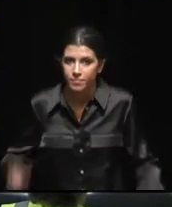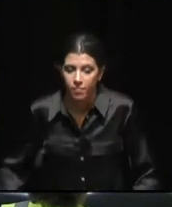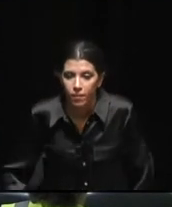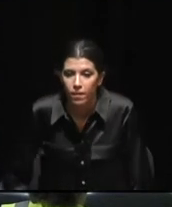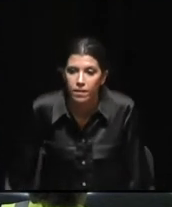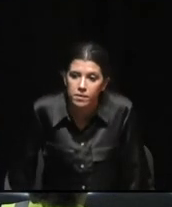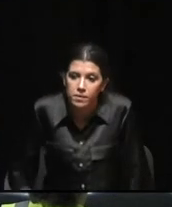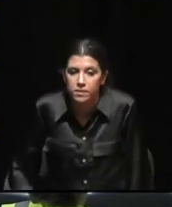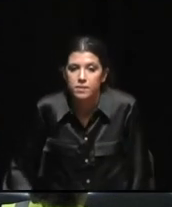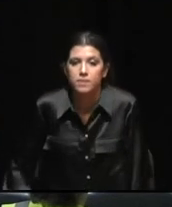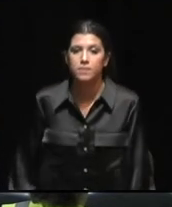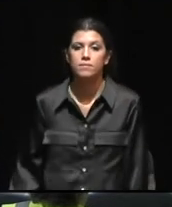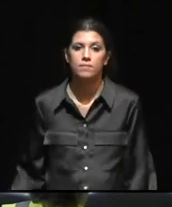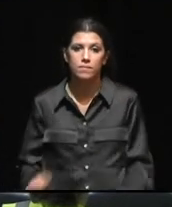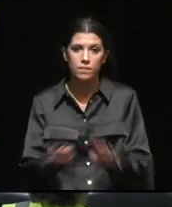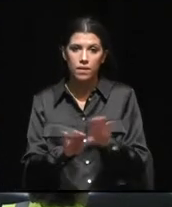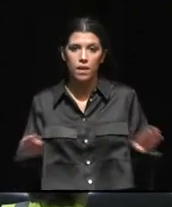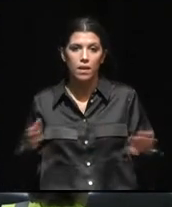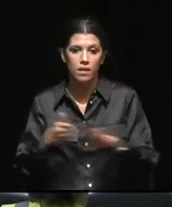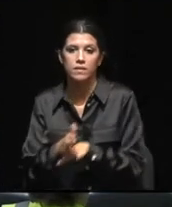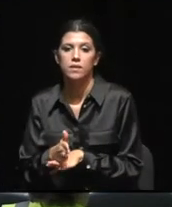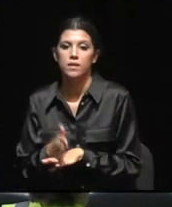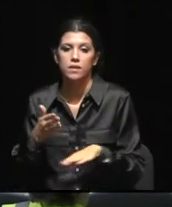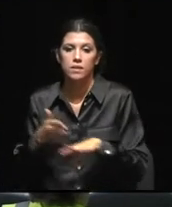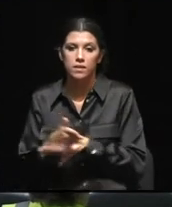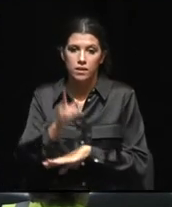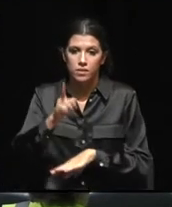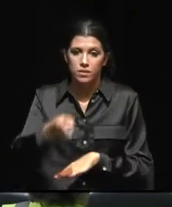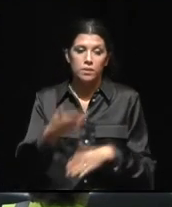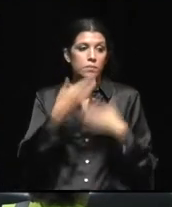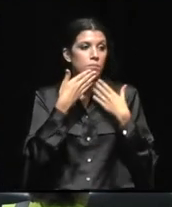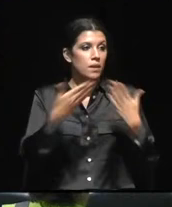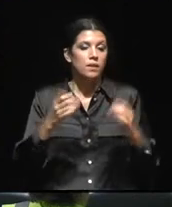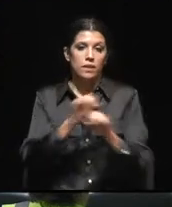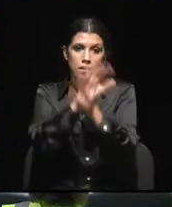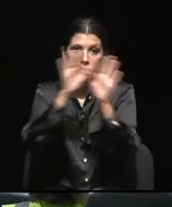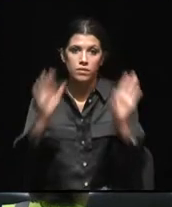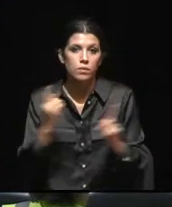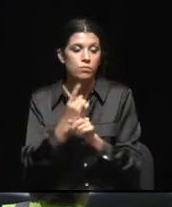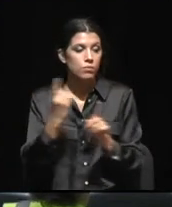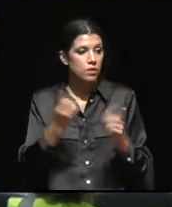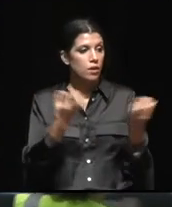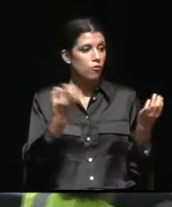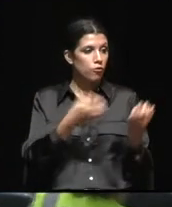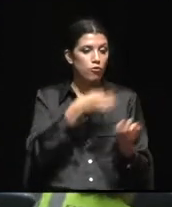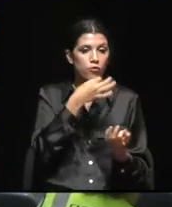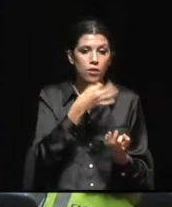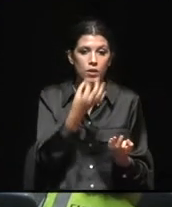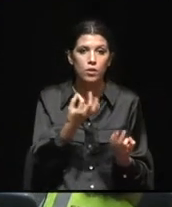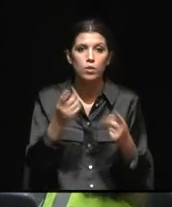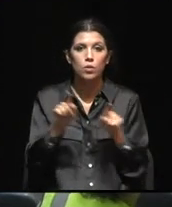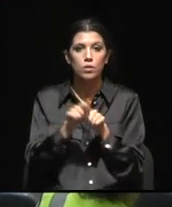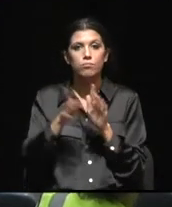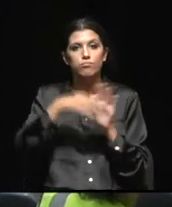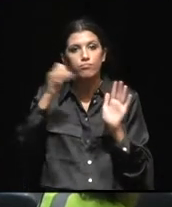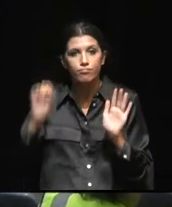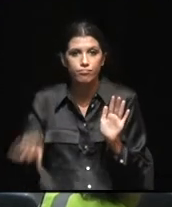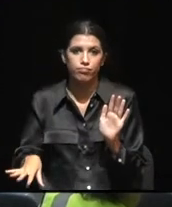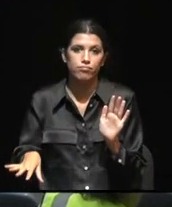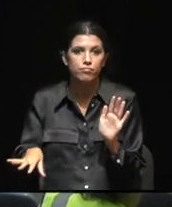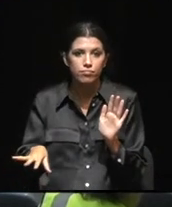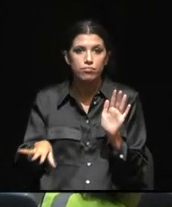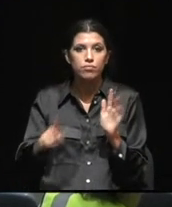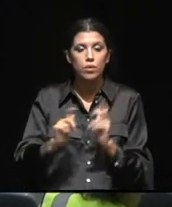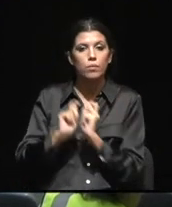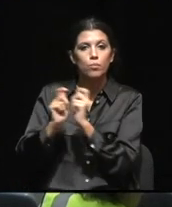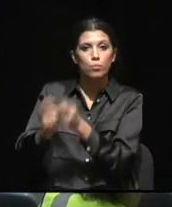feitos uma interpelação só para eh pedir uma clarificação uma vez que falou da da da revogação eh da